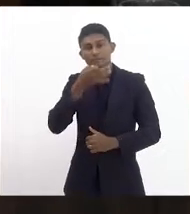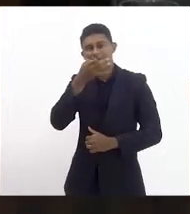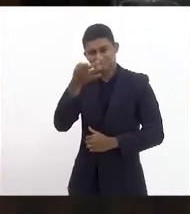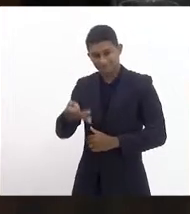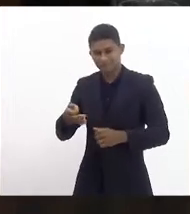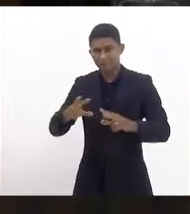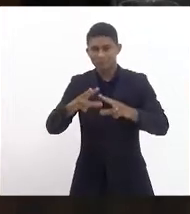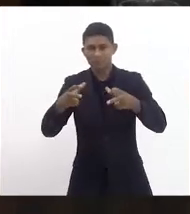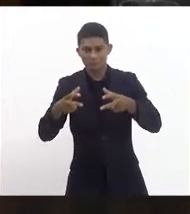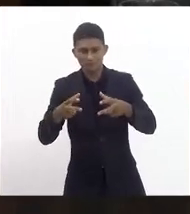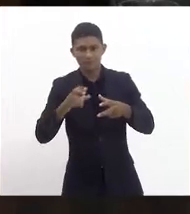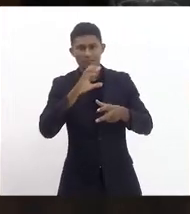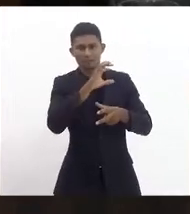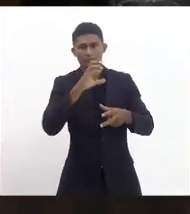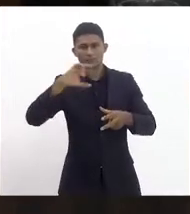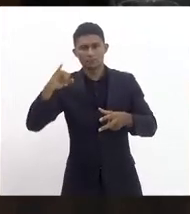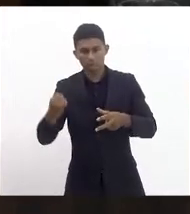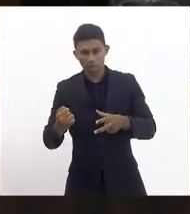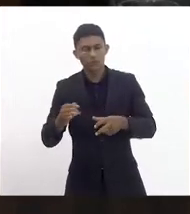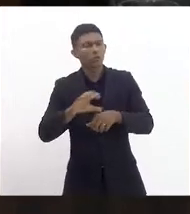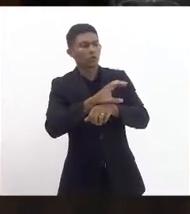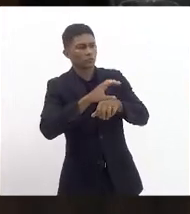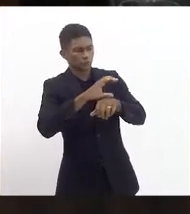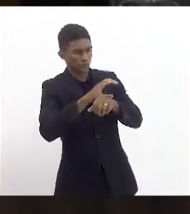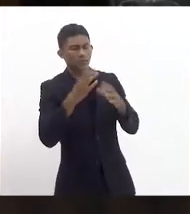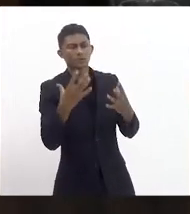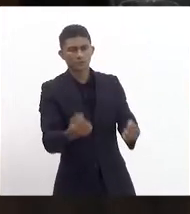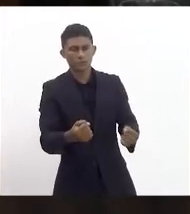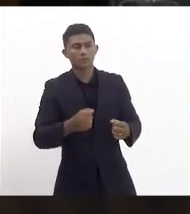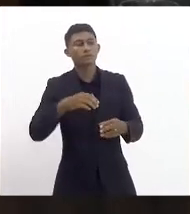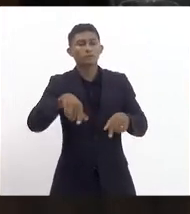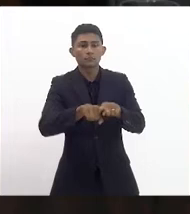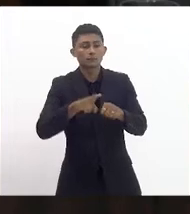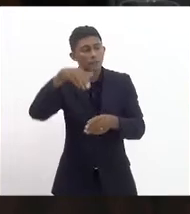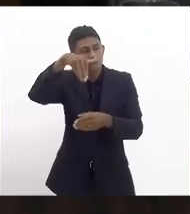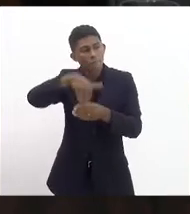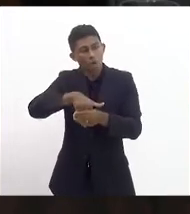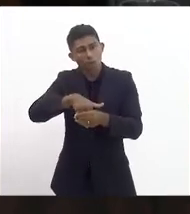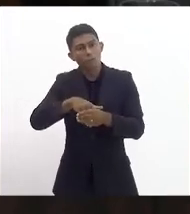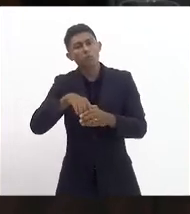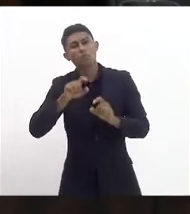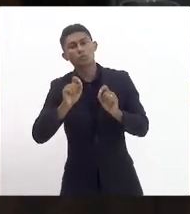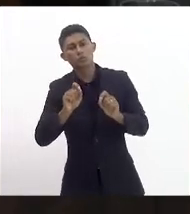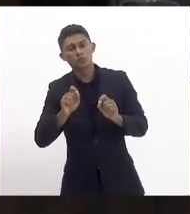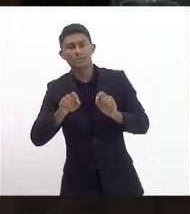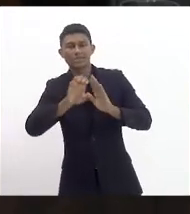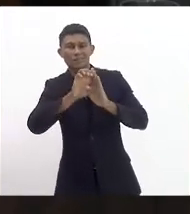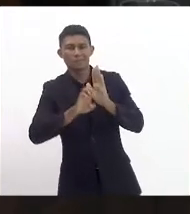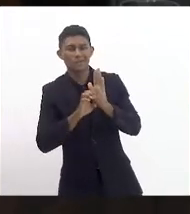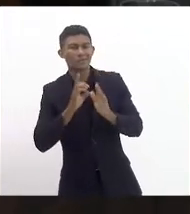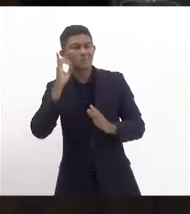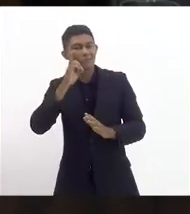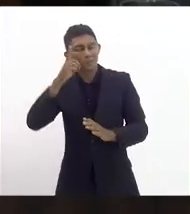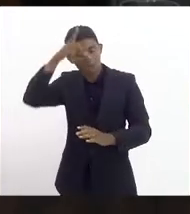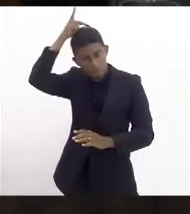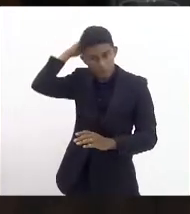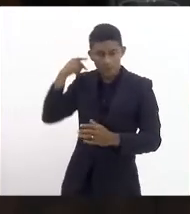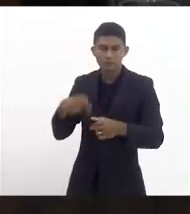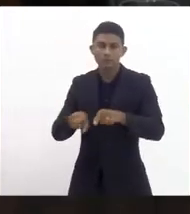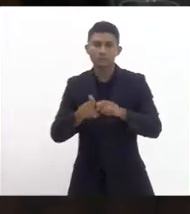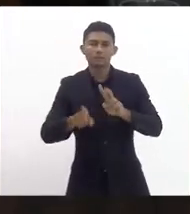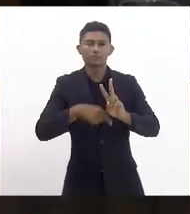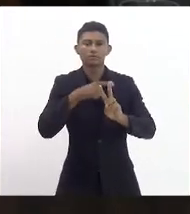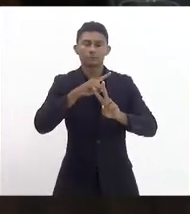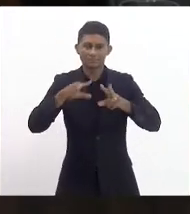Comissão de Constituição e Justiça pela constitucionalidade com voto em separado pela constitucionalidade com emenda do deputado Luiz Paulo. De saúde,